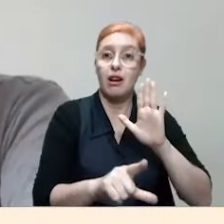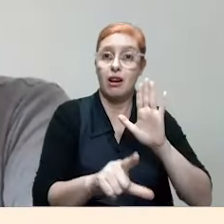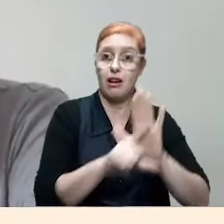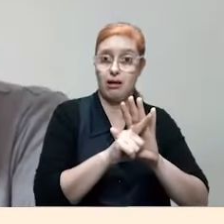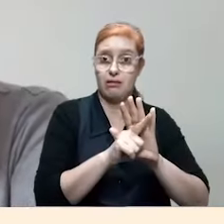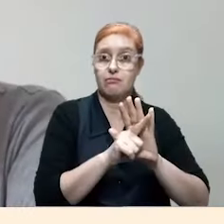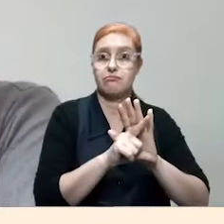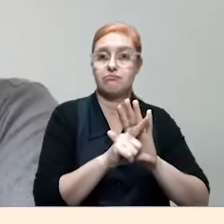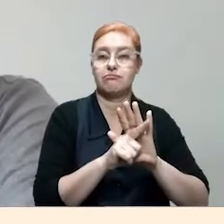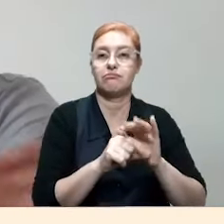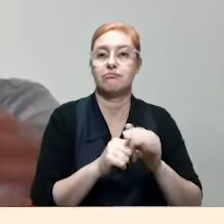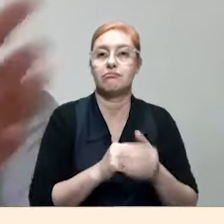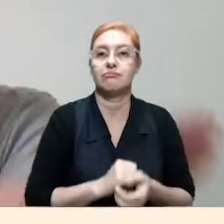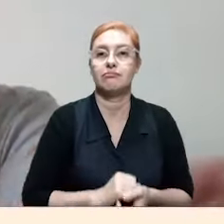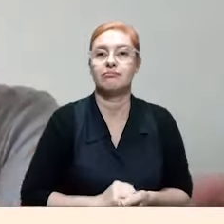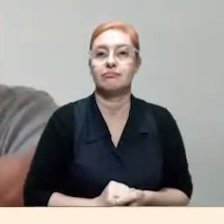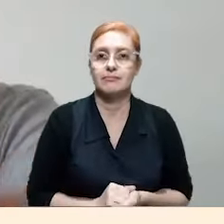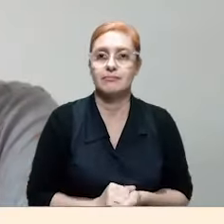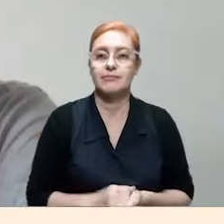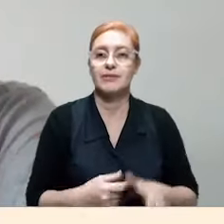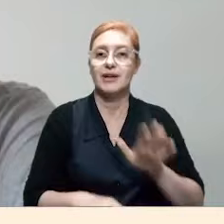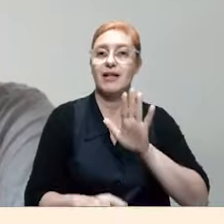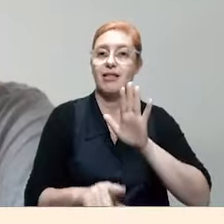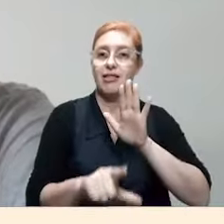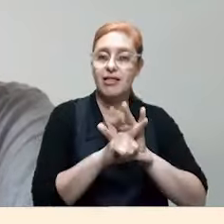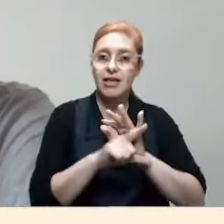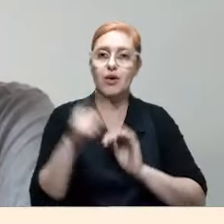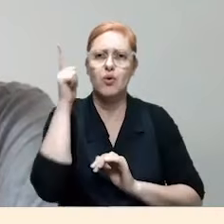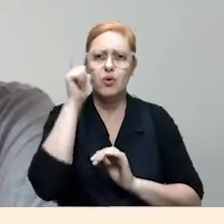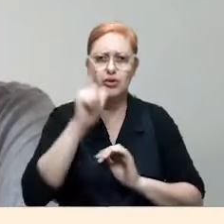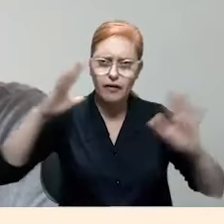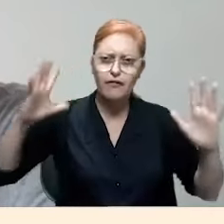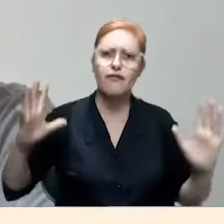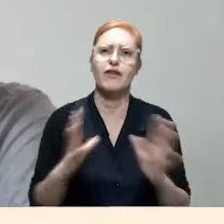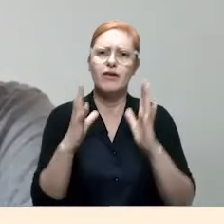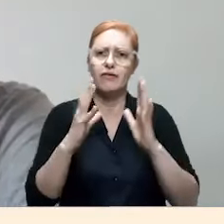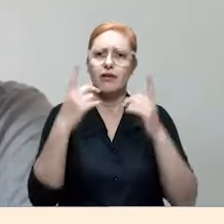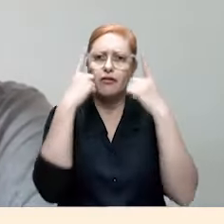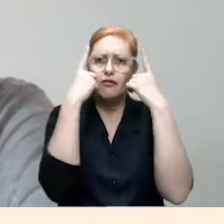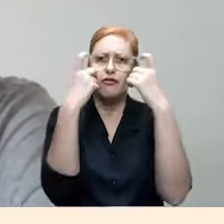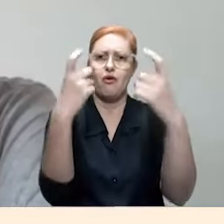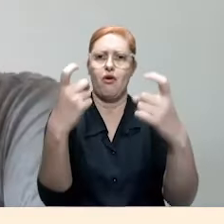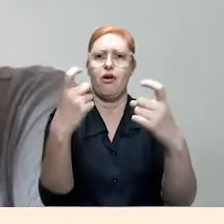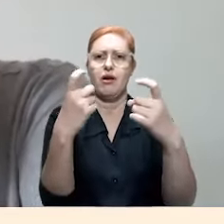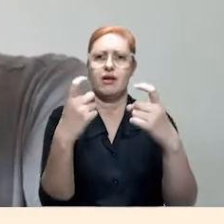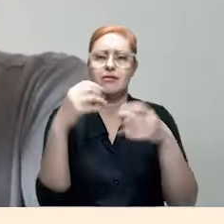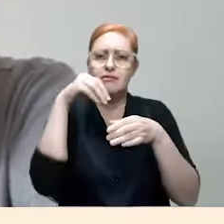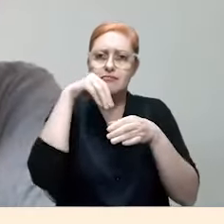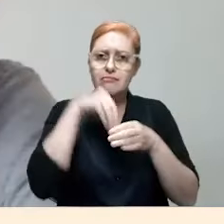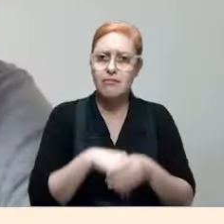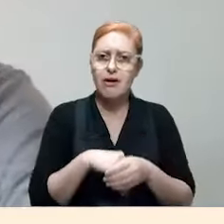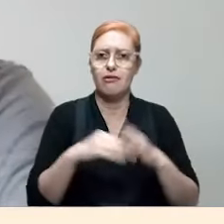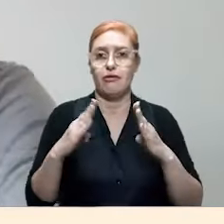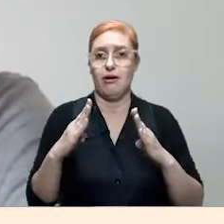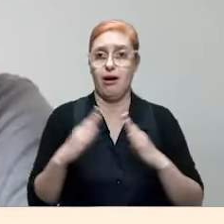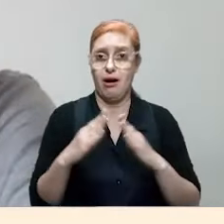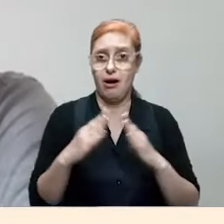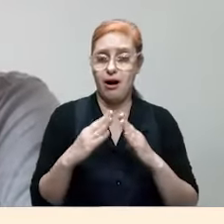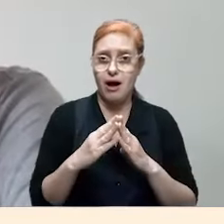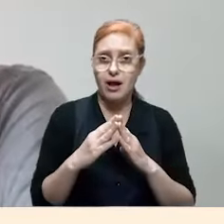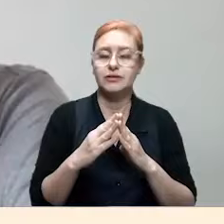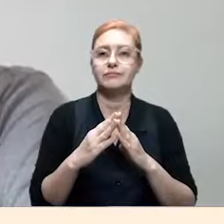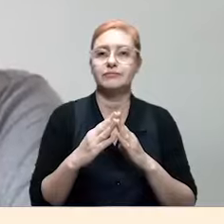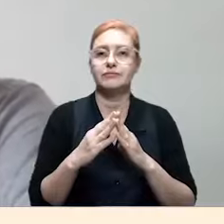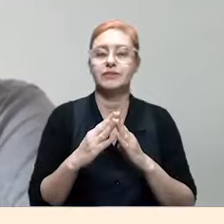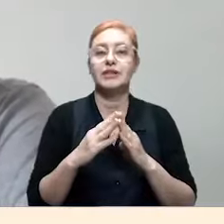a violência doméstica, e ela foi depois abraçada pelo Estado brasileiro através da Secretaria de Política para as Mulheres, lá na época